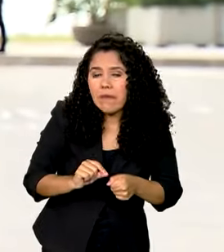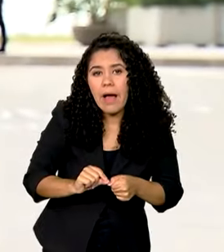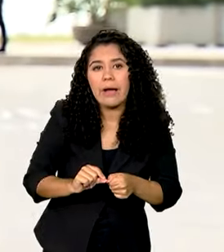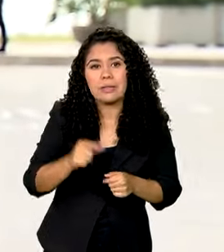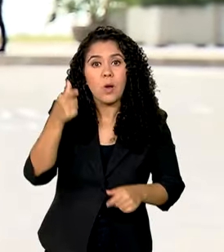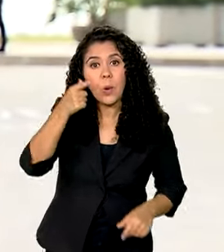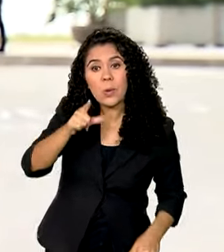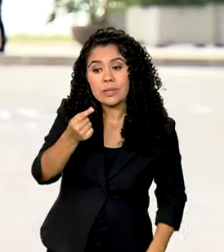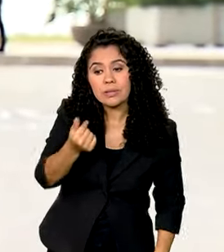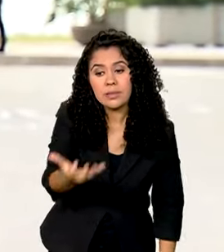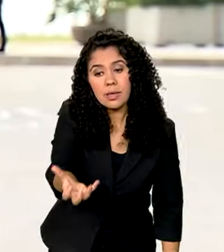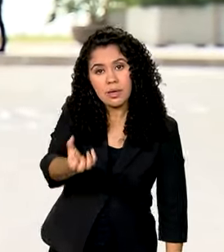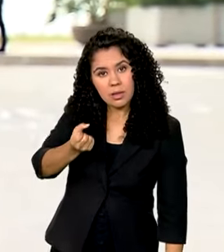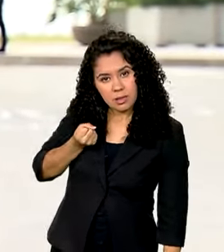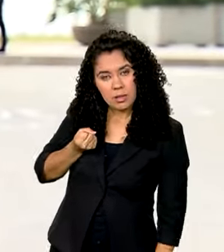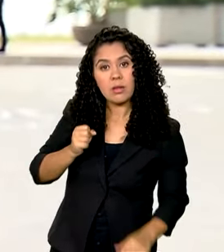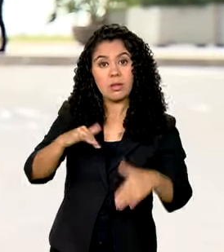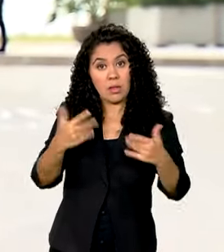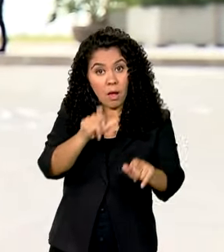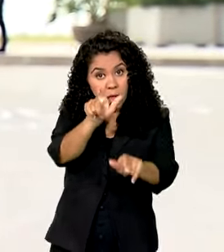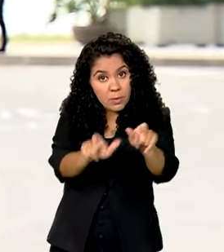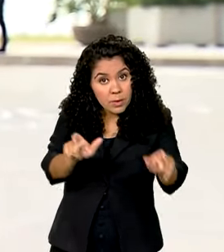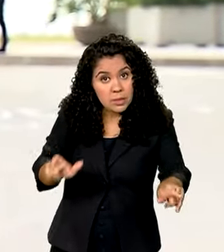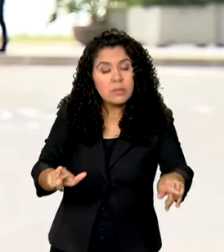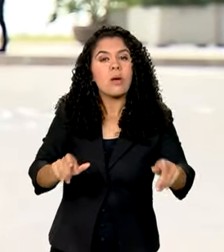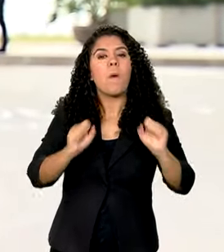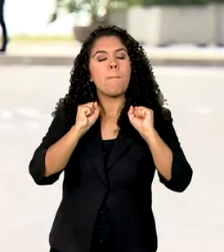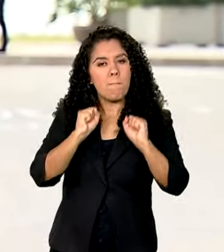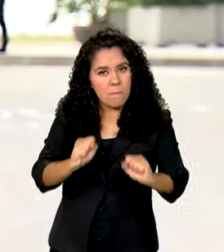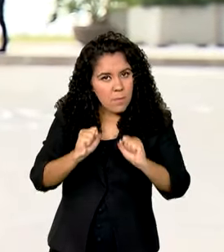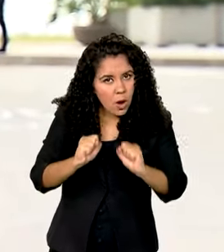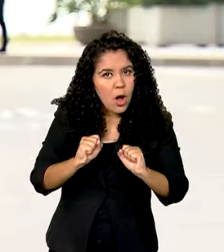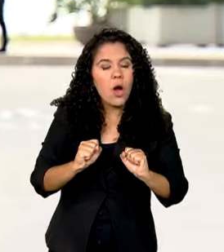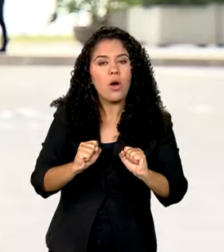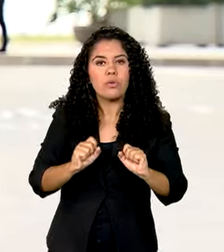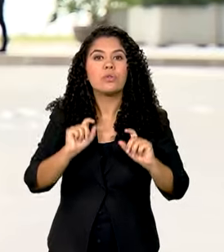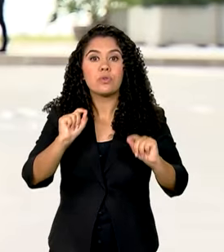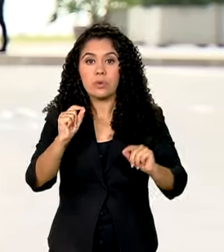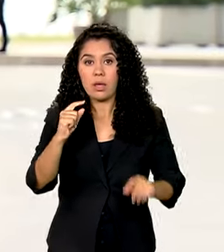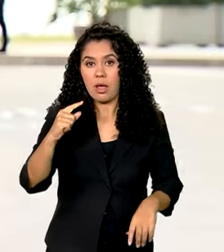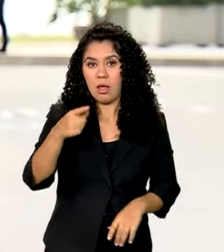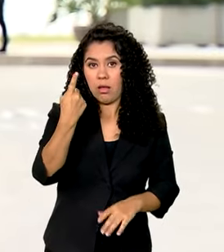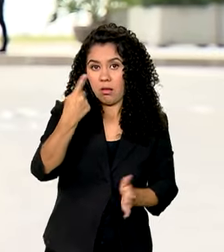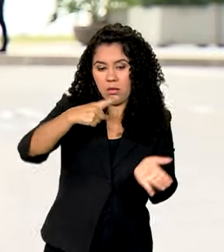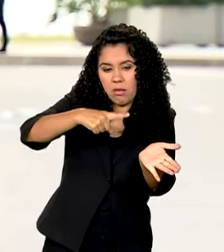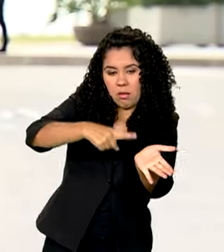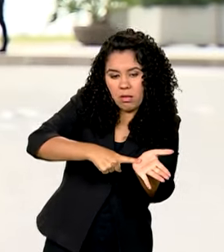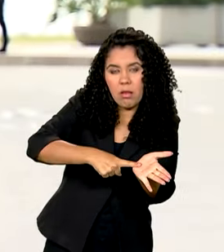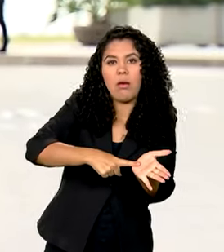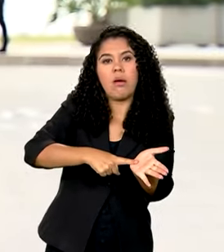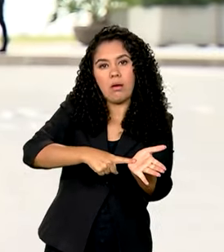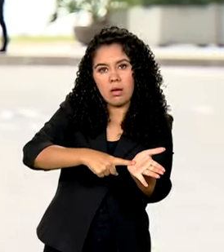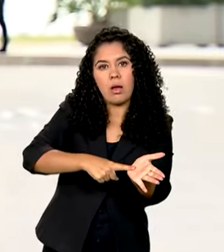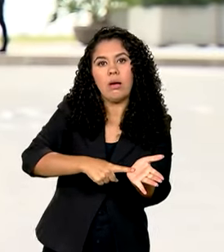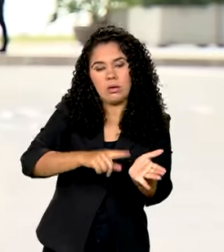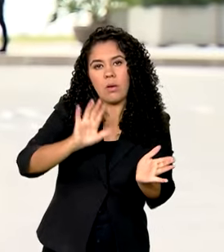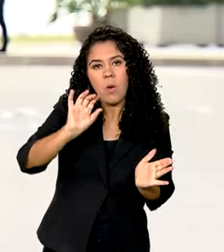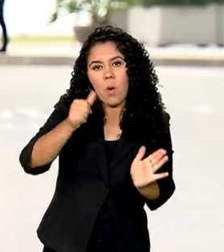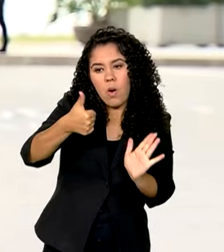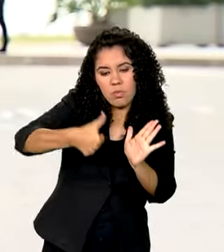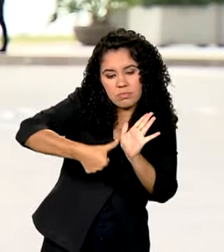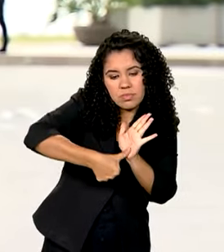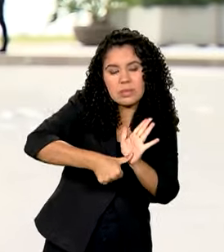receber o benefício do Bolsa Família? Bom, essas pessoas vão poder contar com a identificação biométrica, ou seja, com a digital que